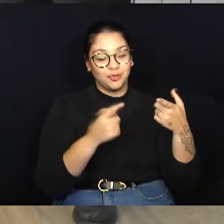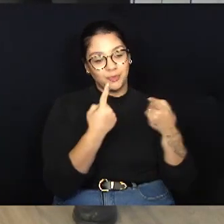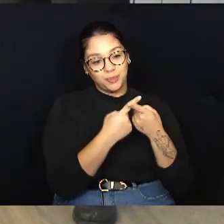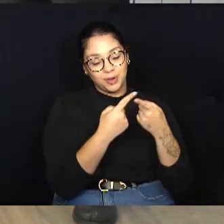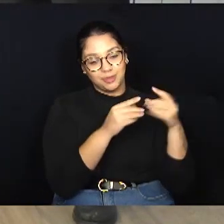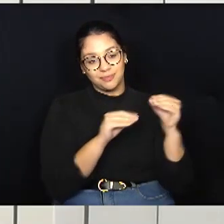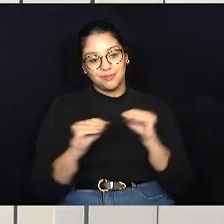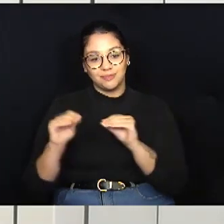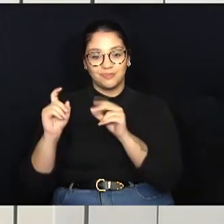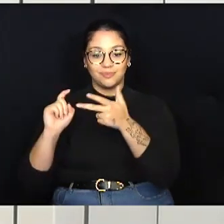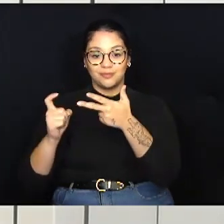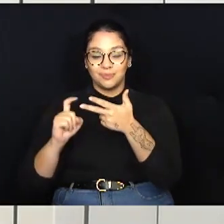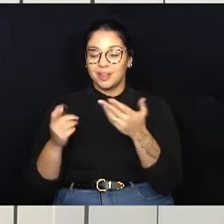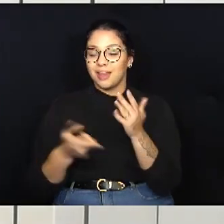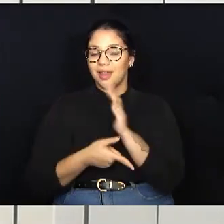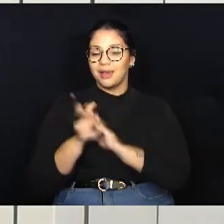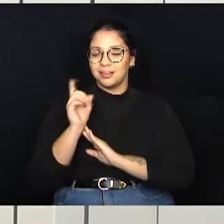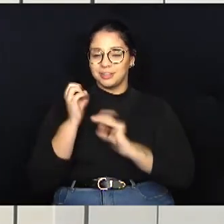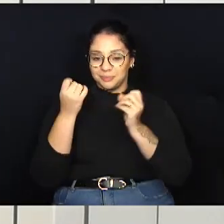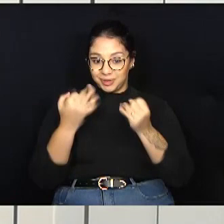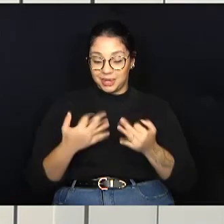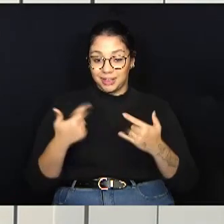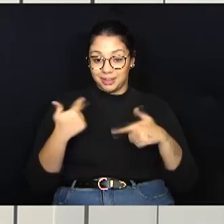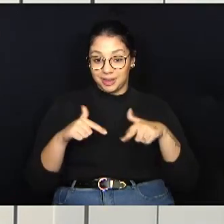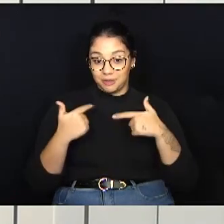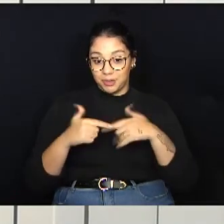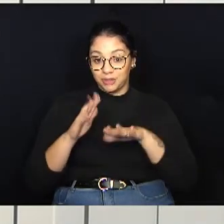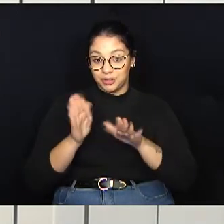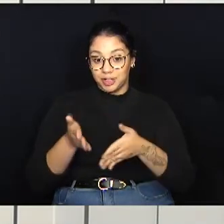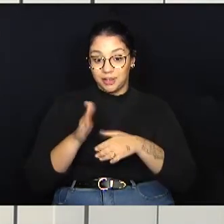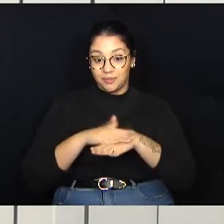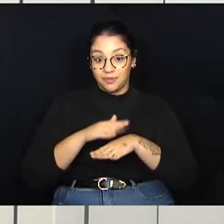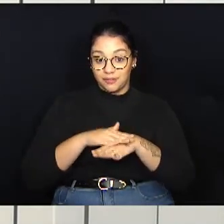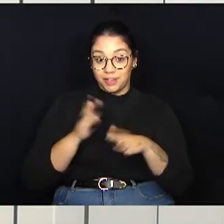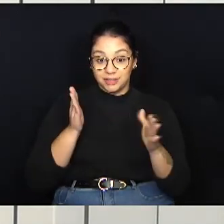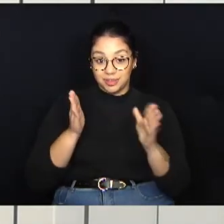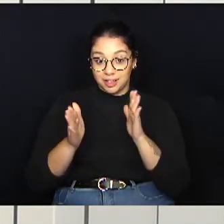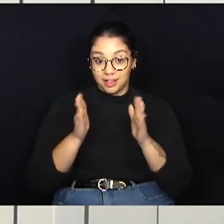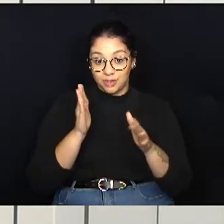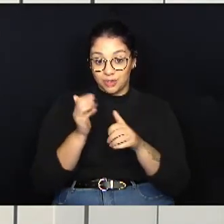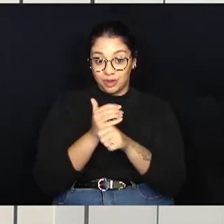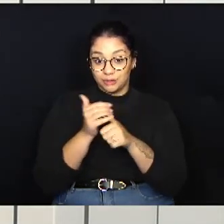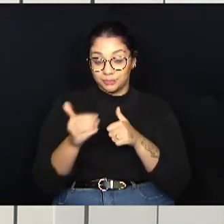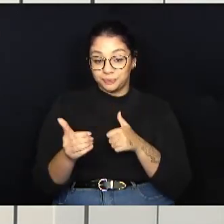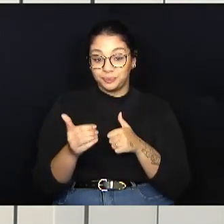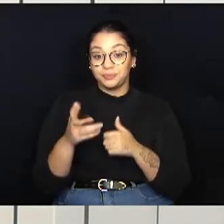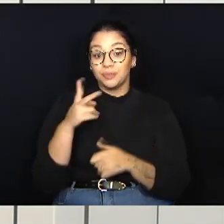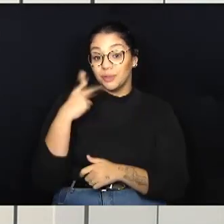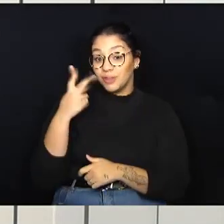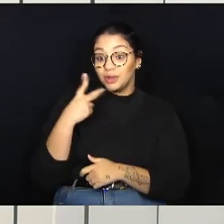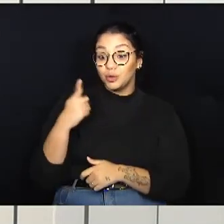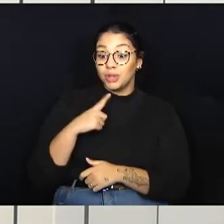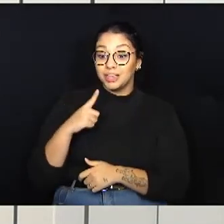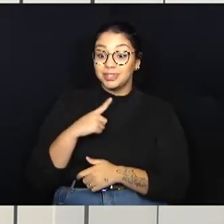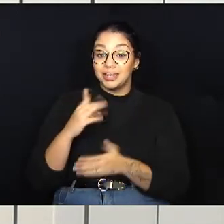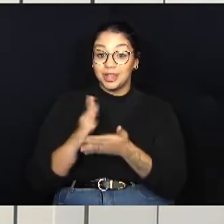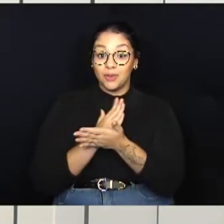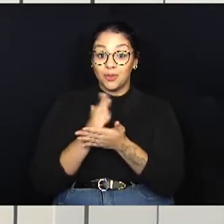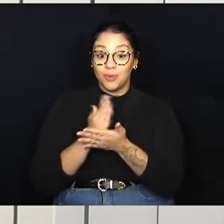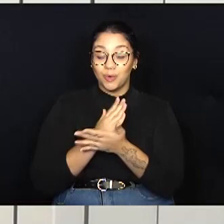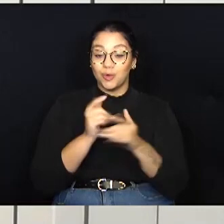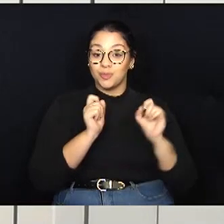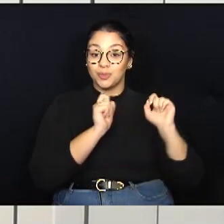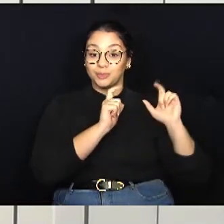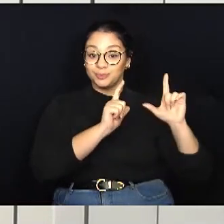nós falarmos sobre o trabalho que fora realizado nessa atual legislatura, vereador, nós temos algumas imagens do